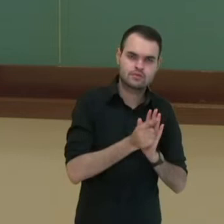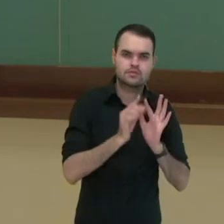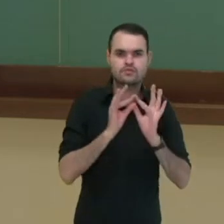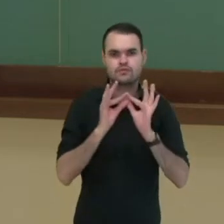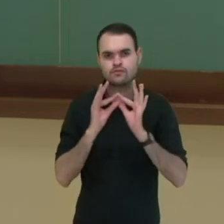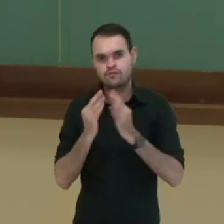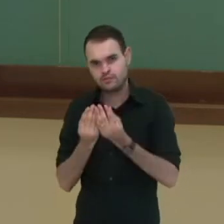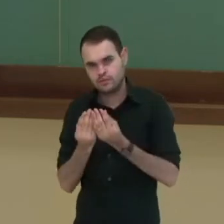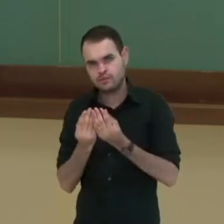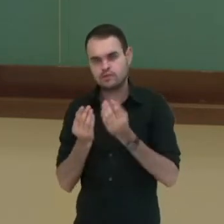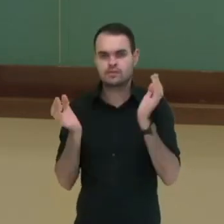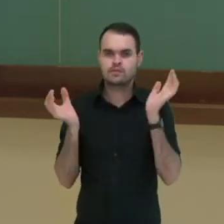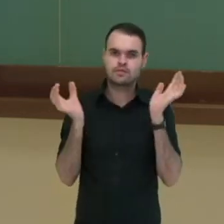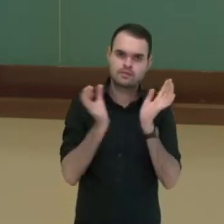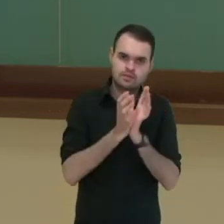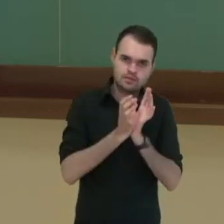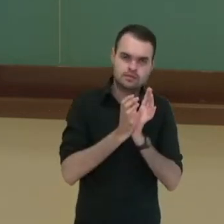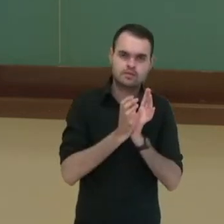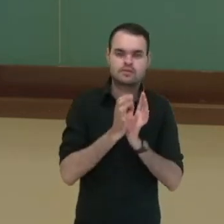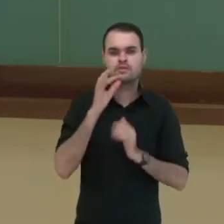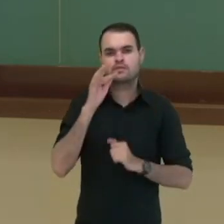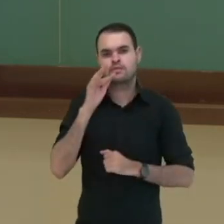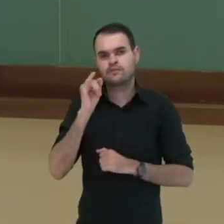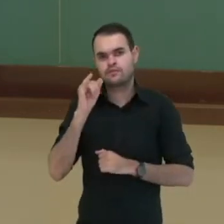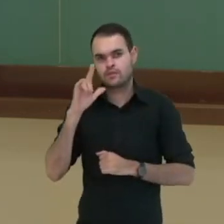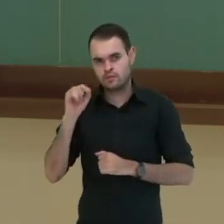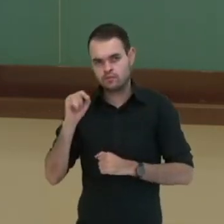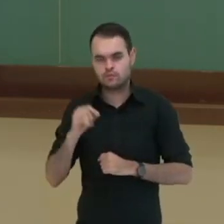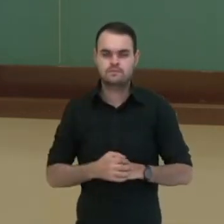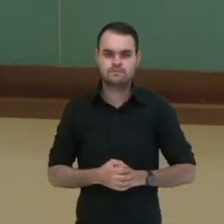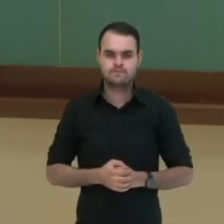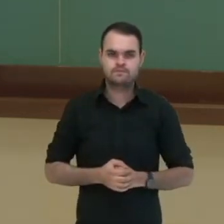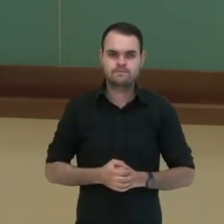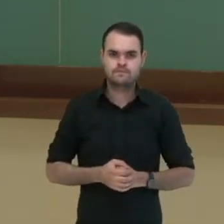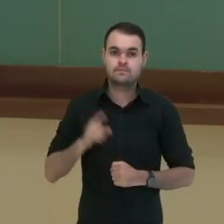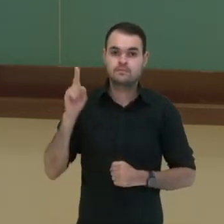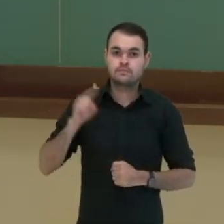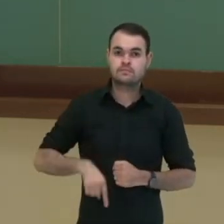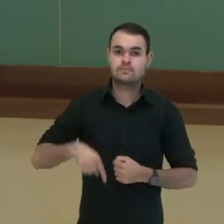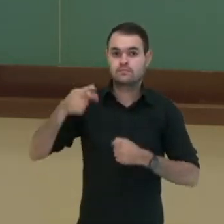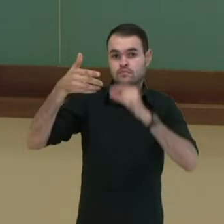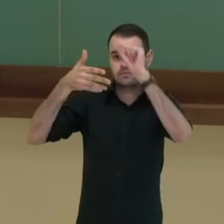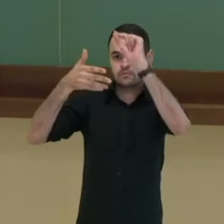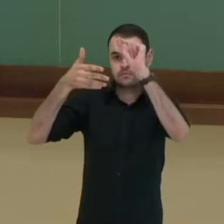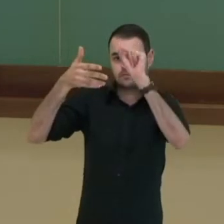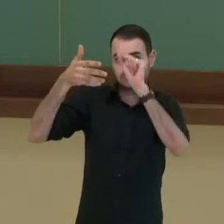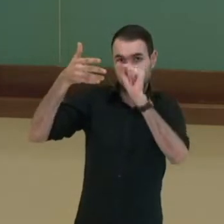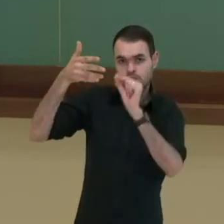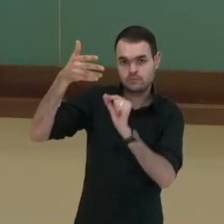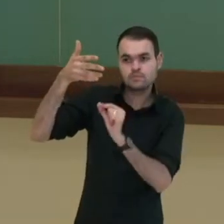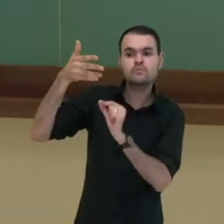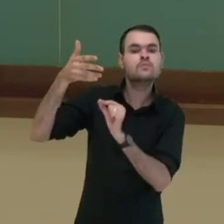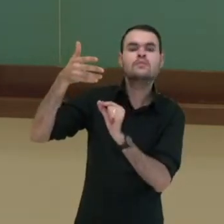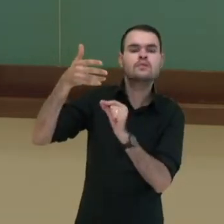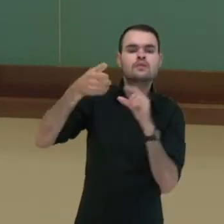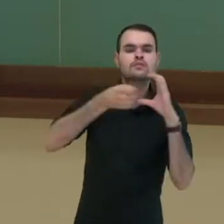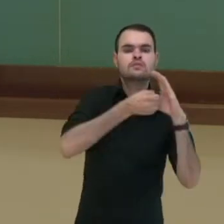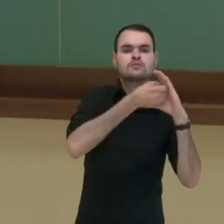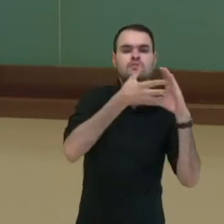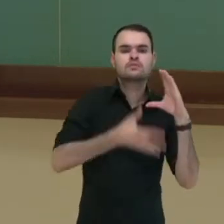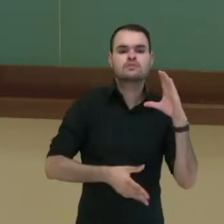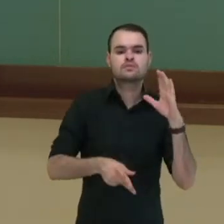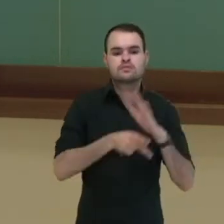pertencem, a classe, o filo, o reino. Então, essa forma de organizar e agrupar os seres vivos, conforme o quê? As suas